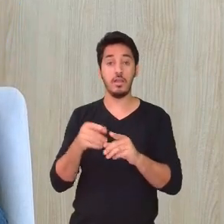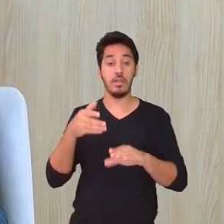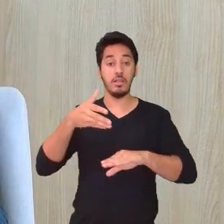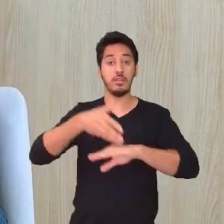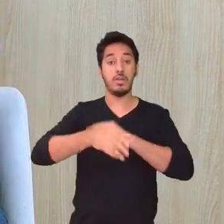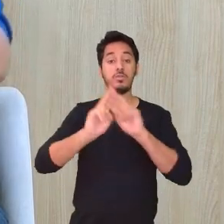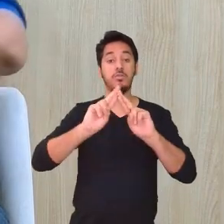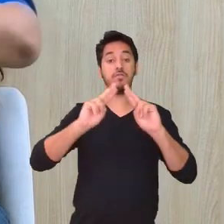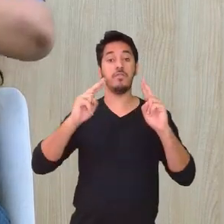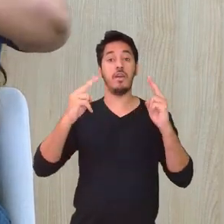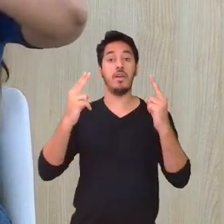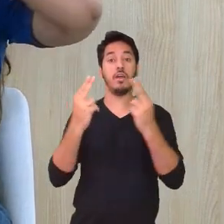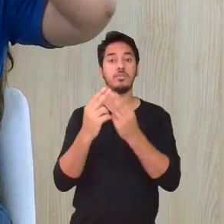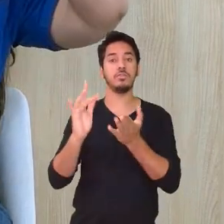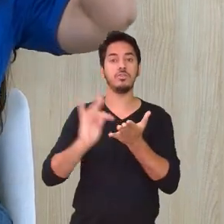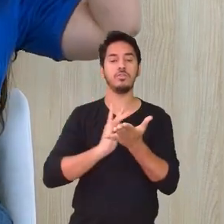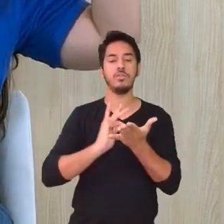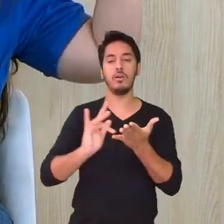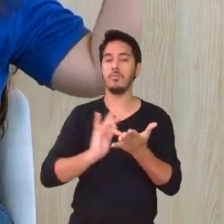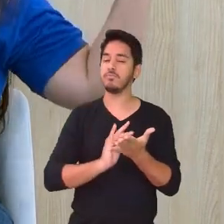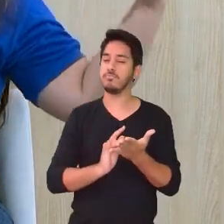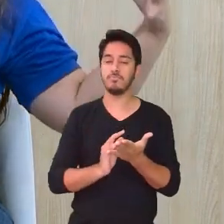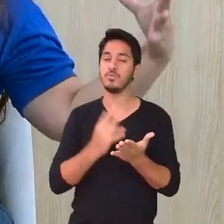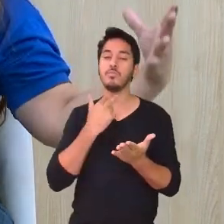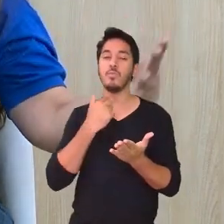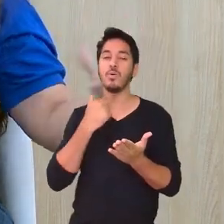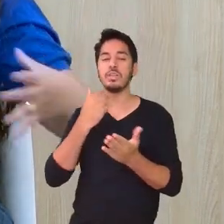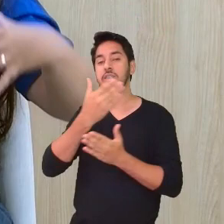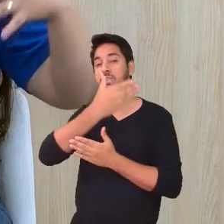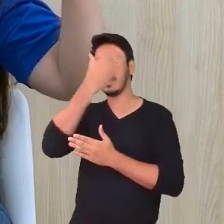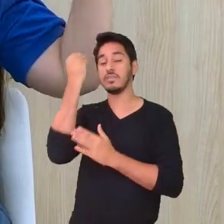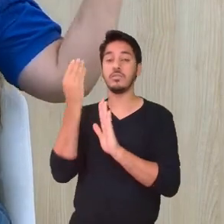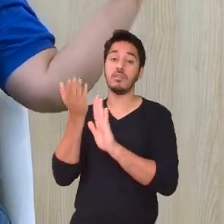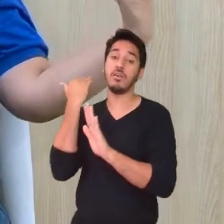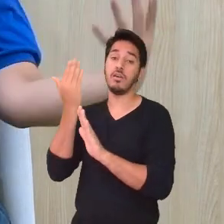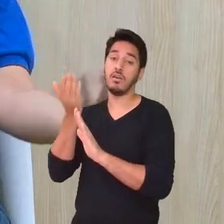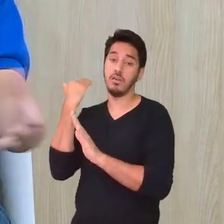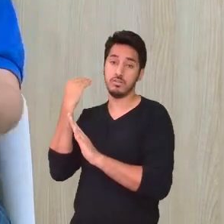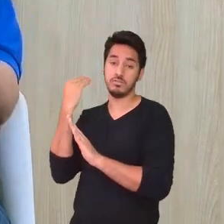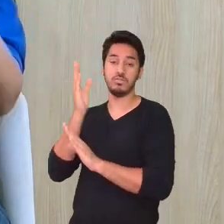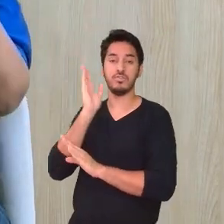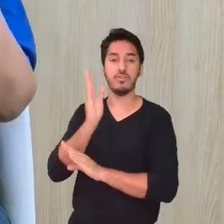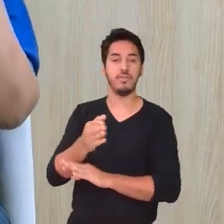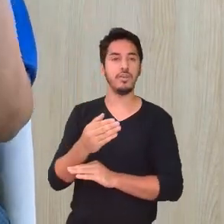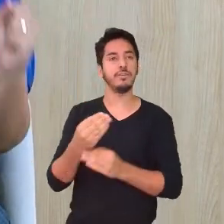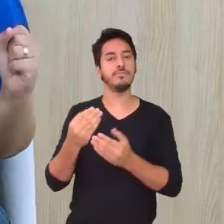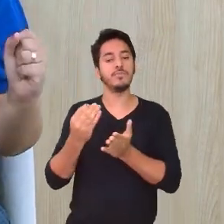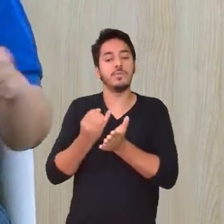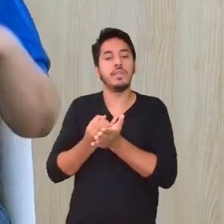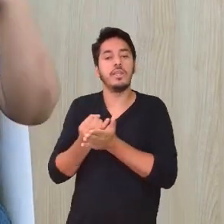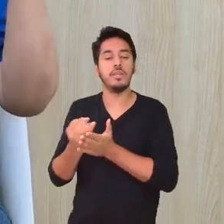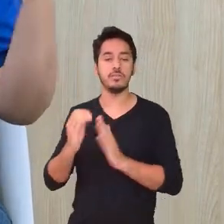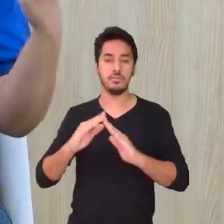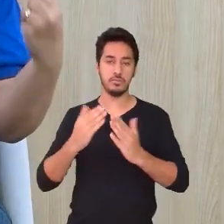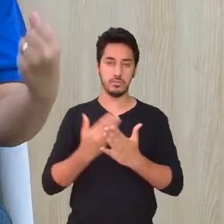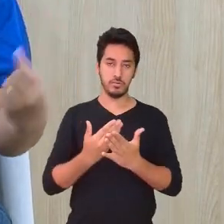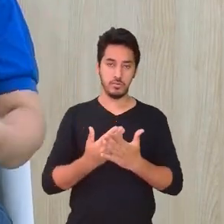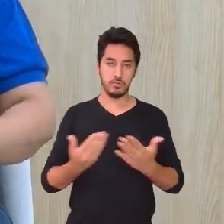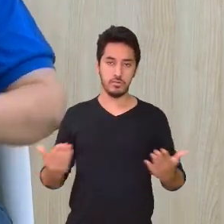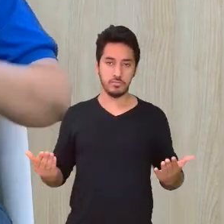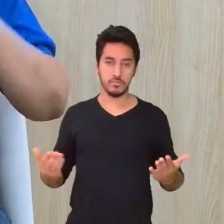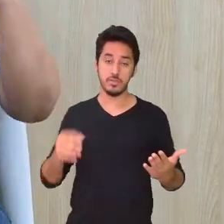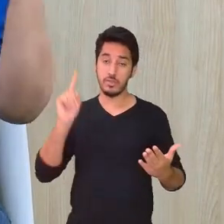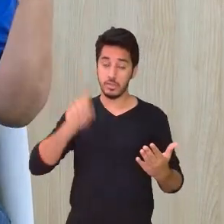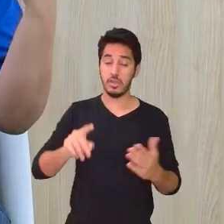letramento digital, a gente também não pode esquecer esse letramento que a gente vem se apropriando desde o início da nossa escola, que é